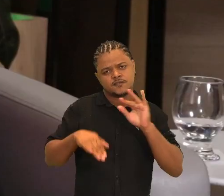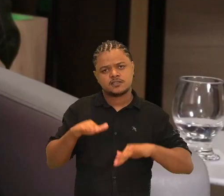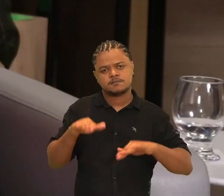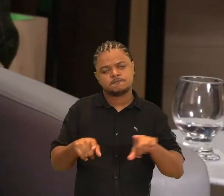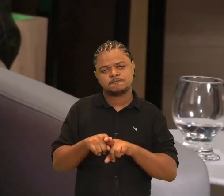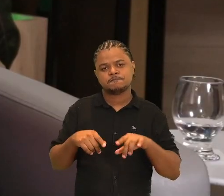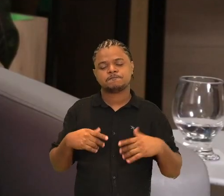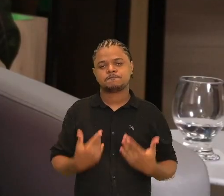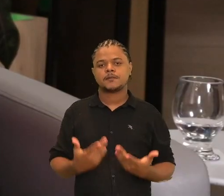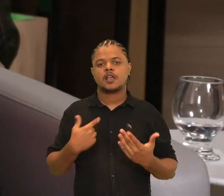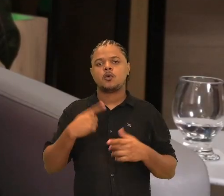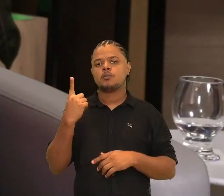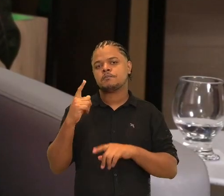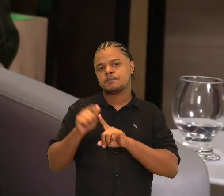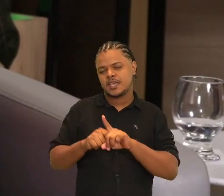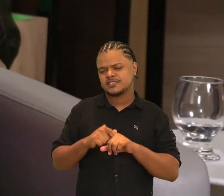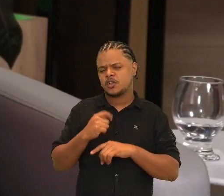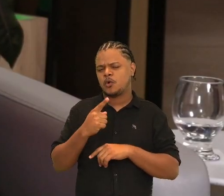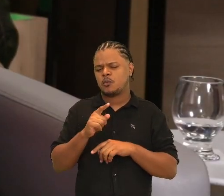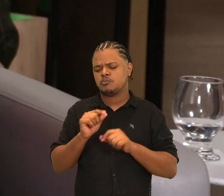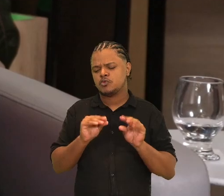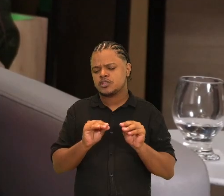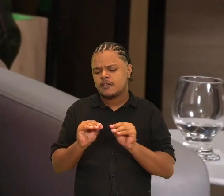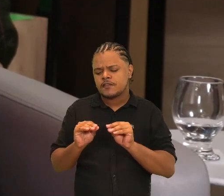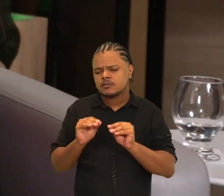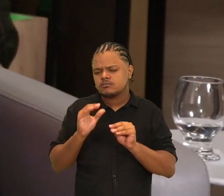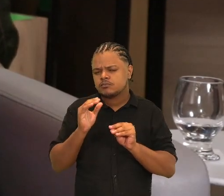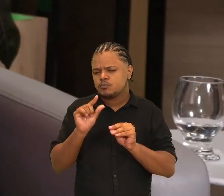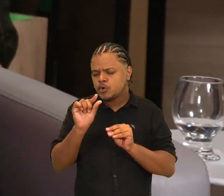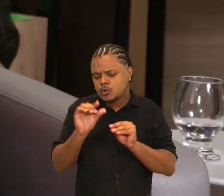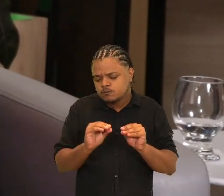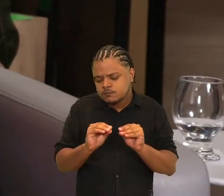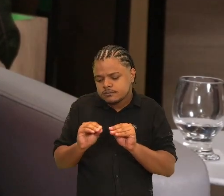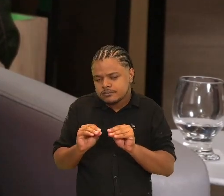aí, passava um mês, eu mudava um pouquinho de novo, aí ele ainda não aceitava, eu continuava